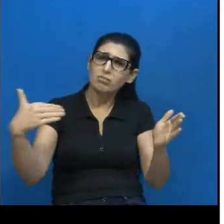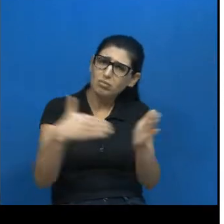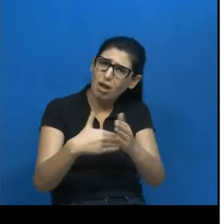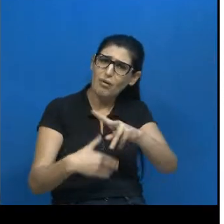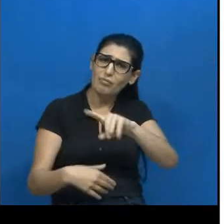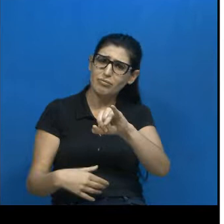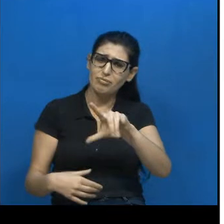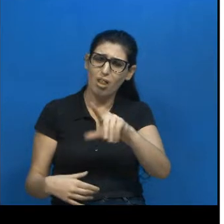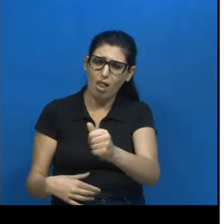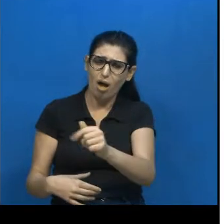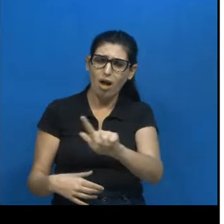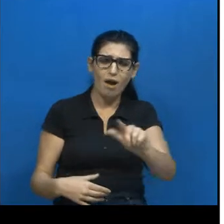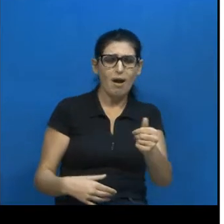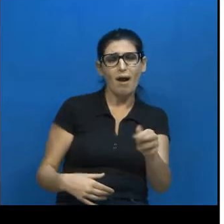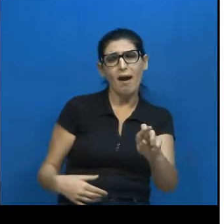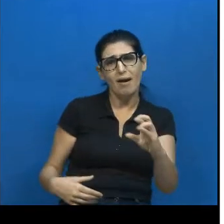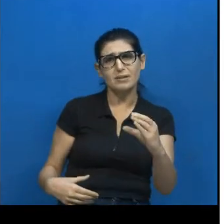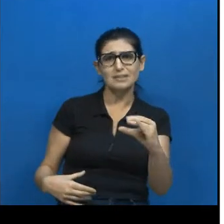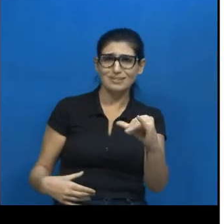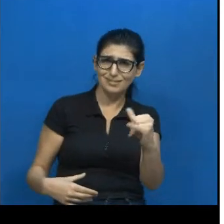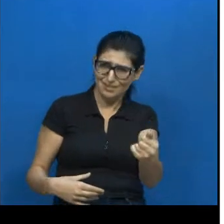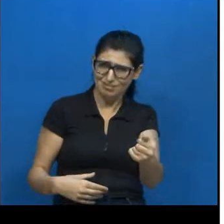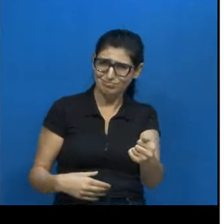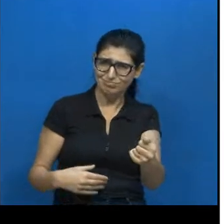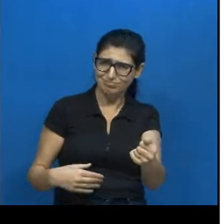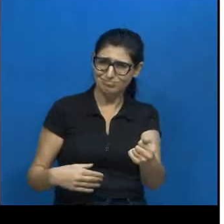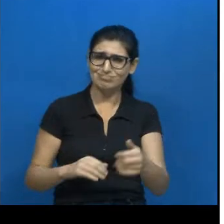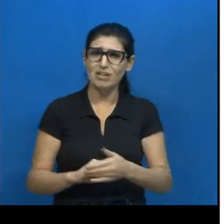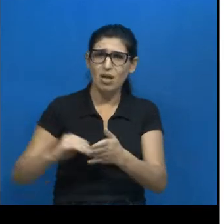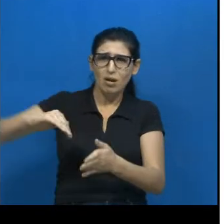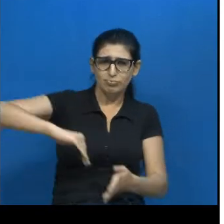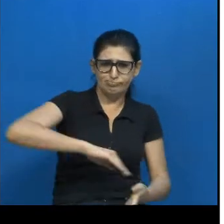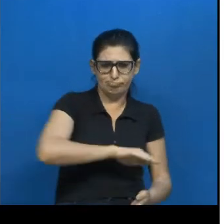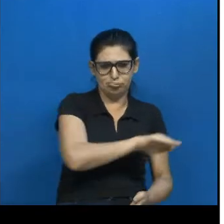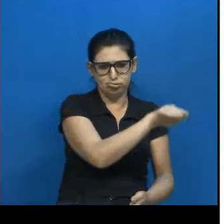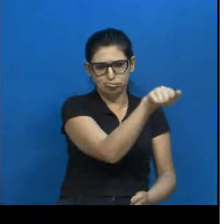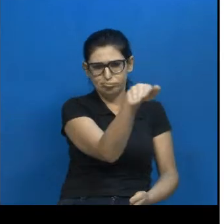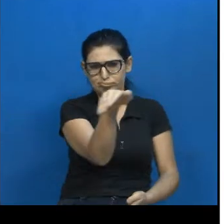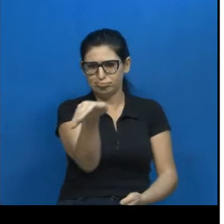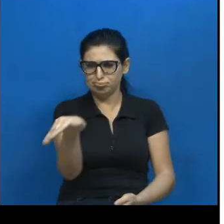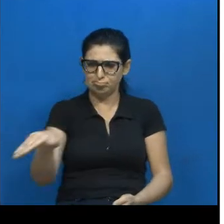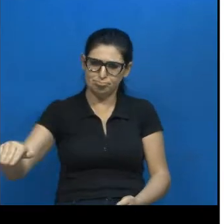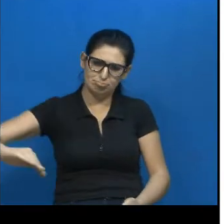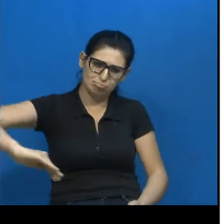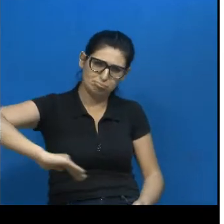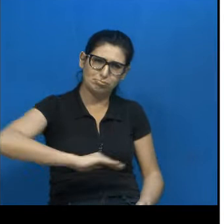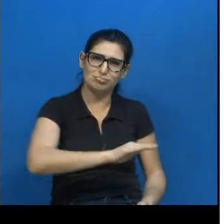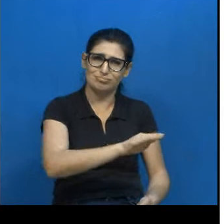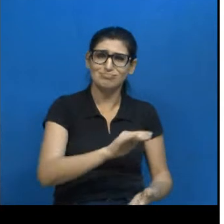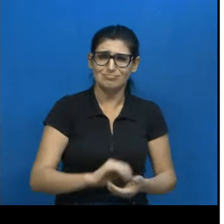Ele vem no centro, dá uma laçada no centro e volta para o Vila Garcia. Tá?